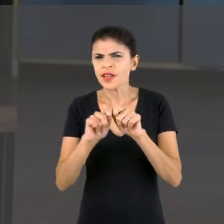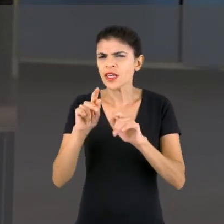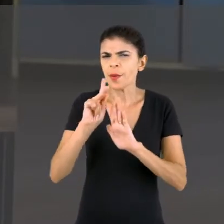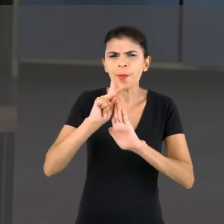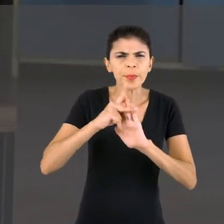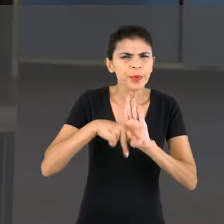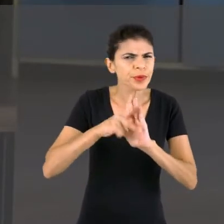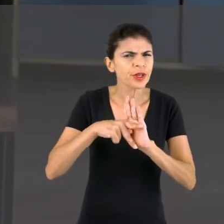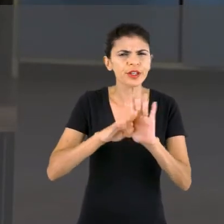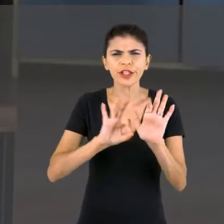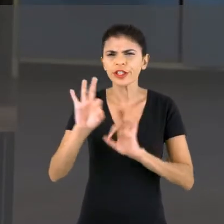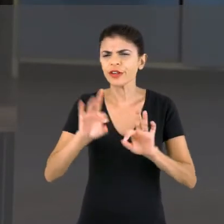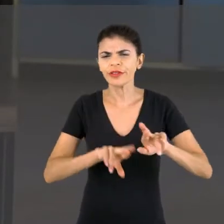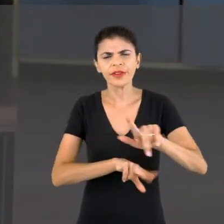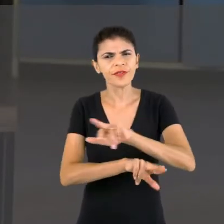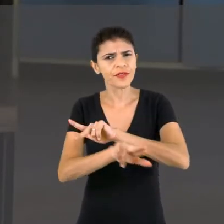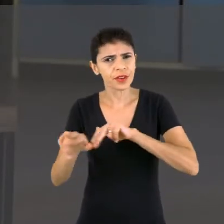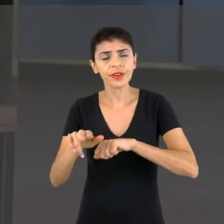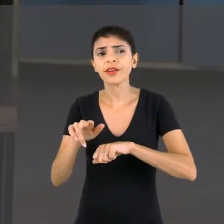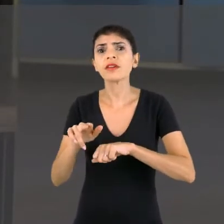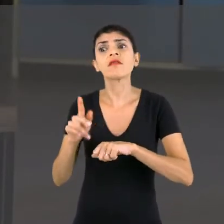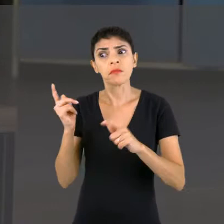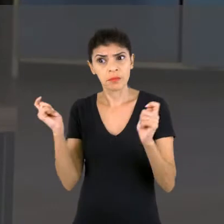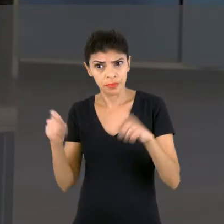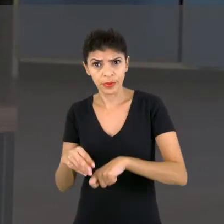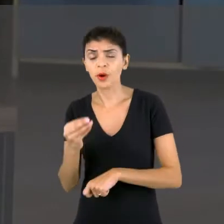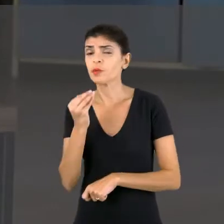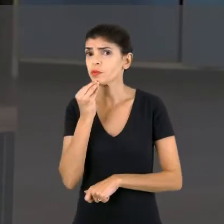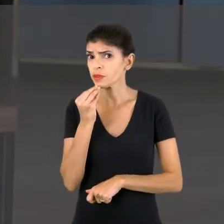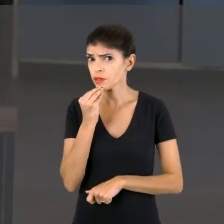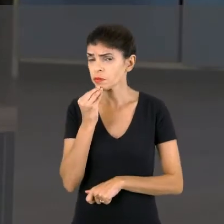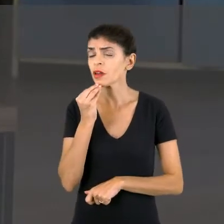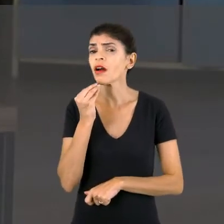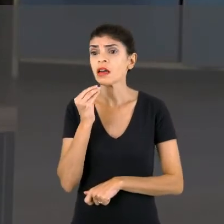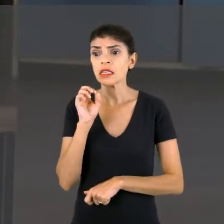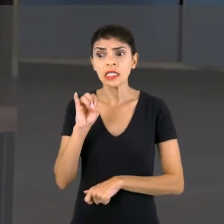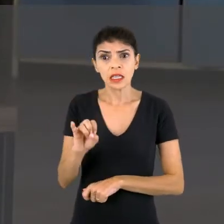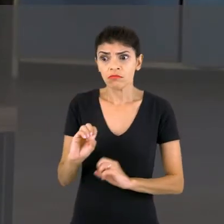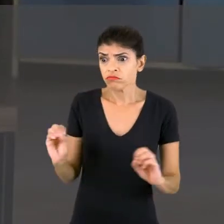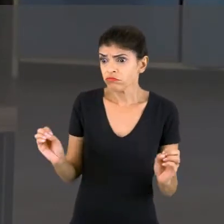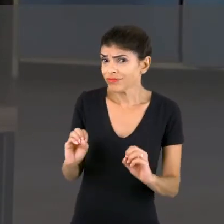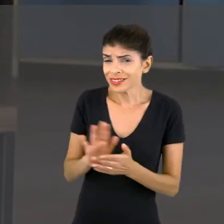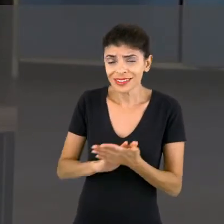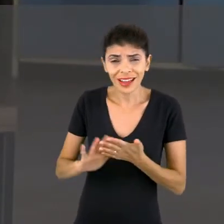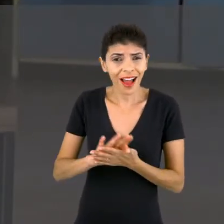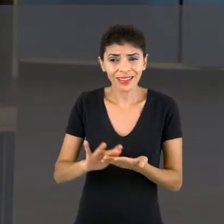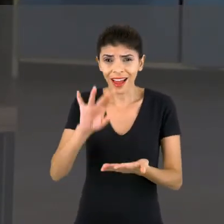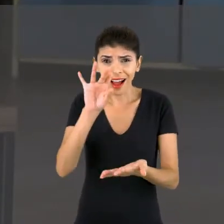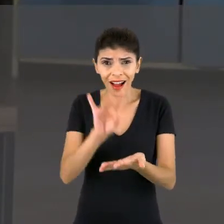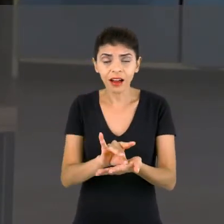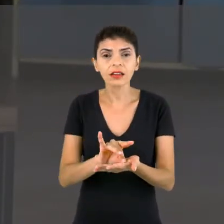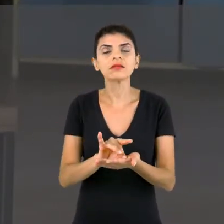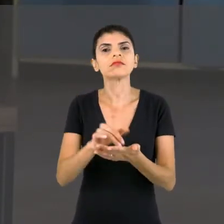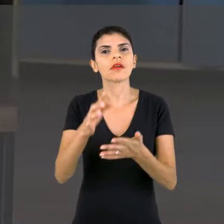de desenvolver projetos diferentes ao mesmo tempo, que também é uma possibilidade, se isso não é uma